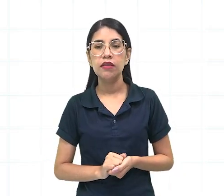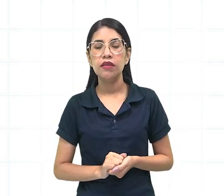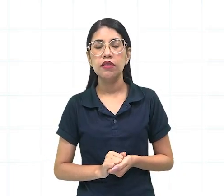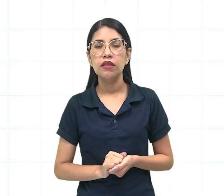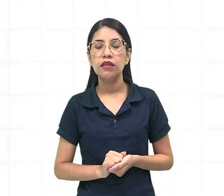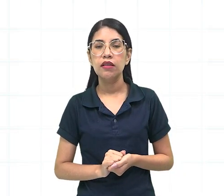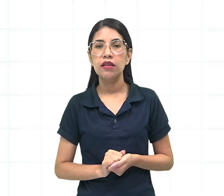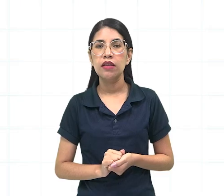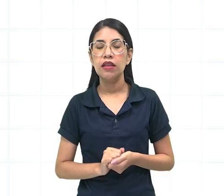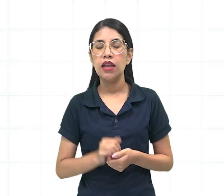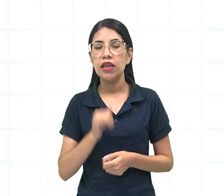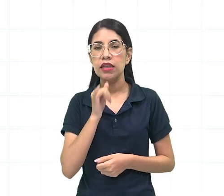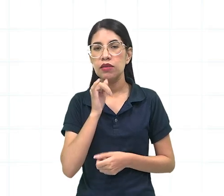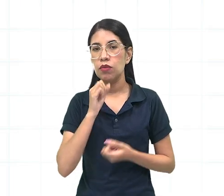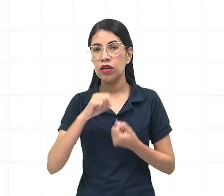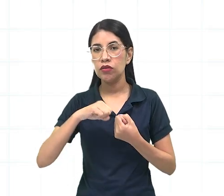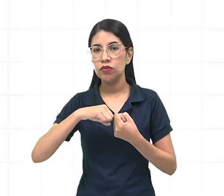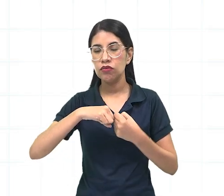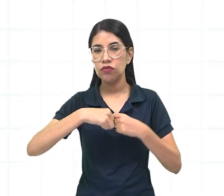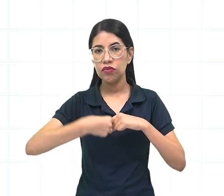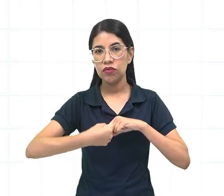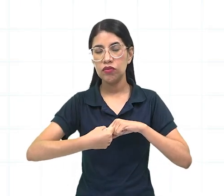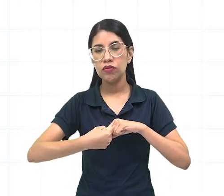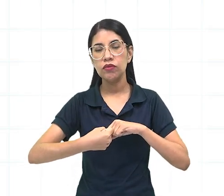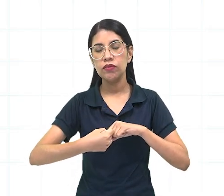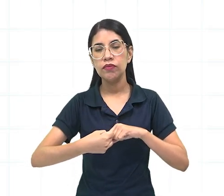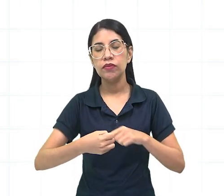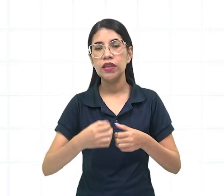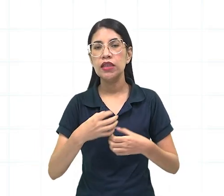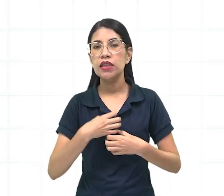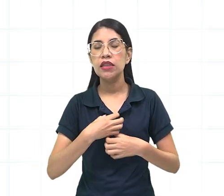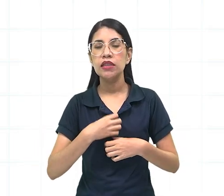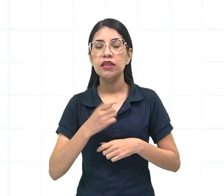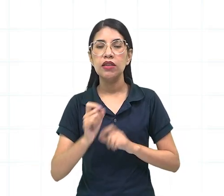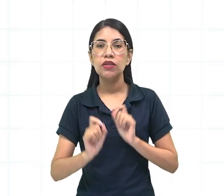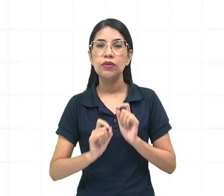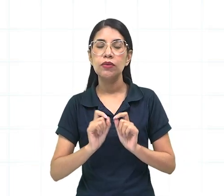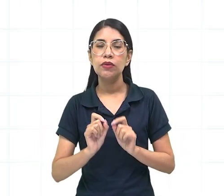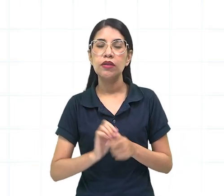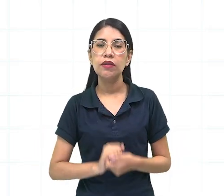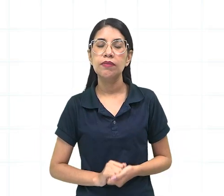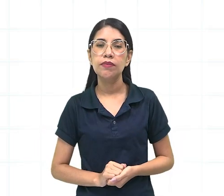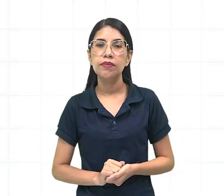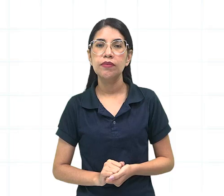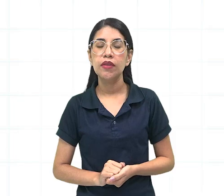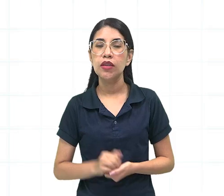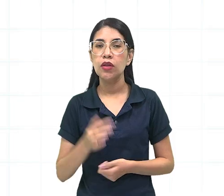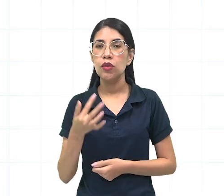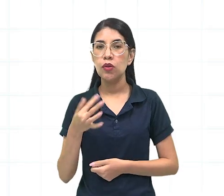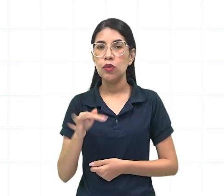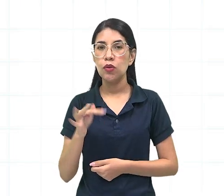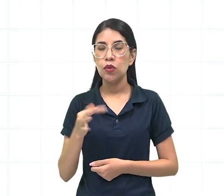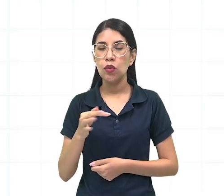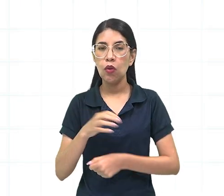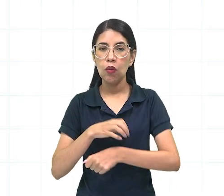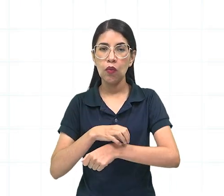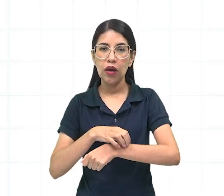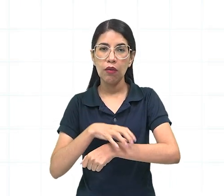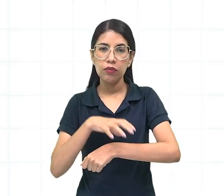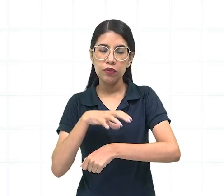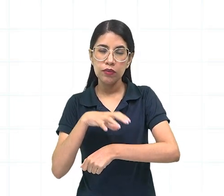causada por uma torção. Os sintomas da entorse são dor,